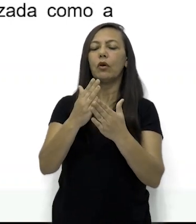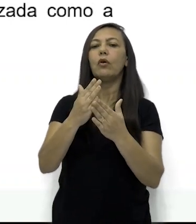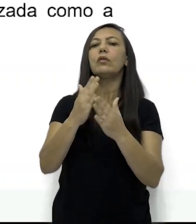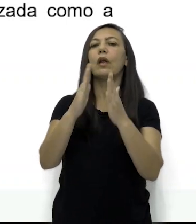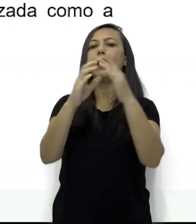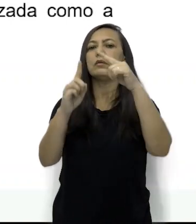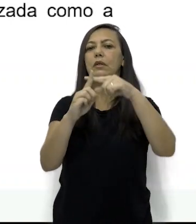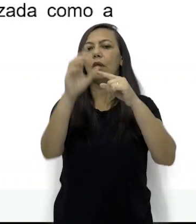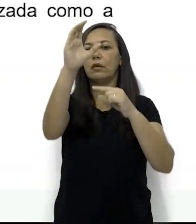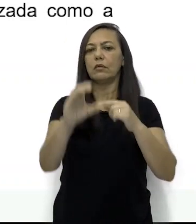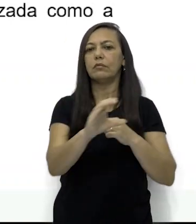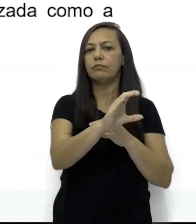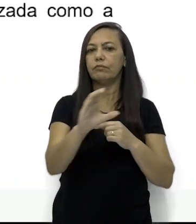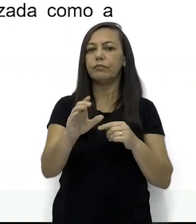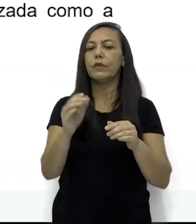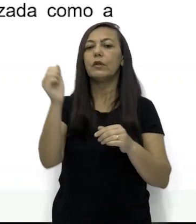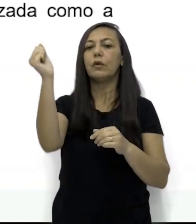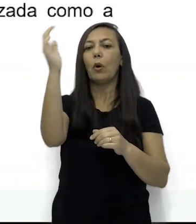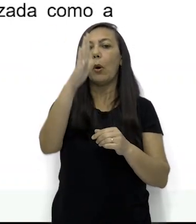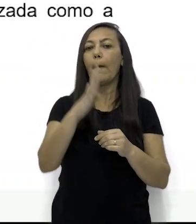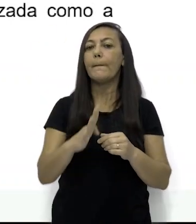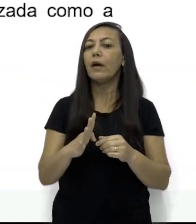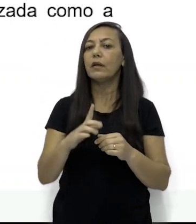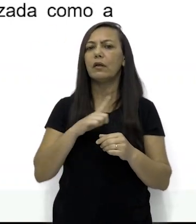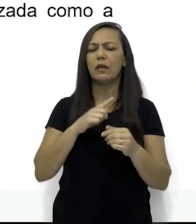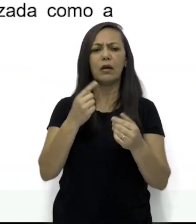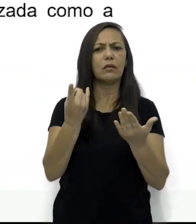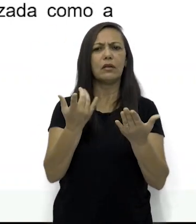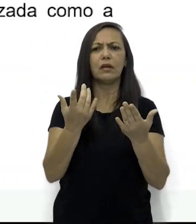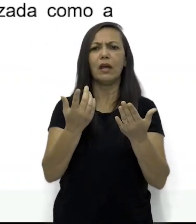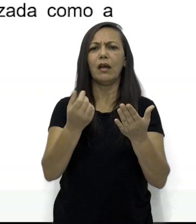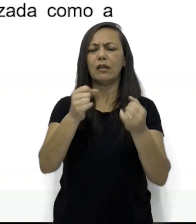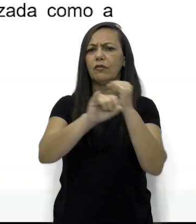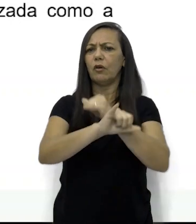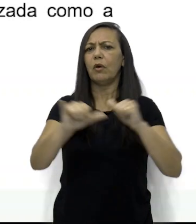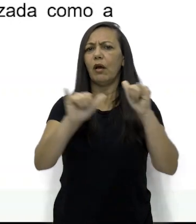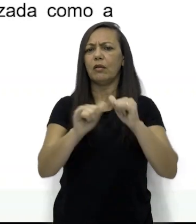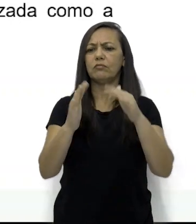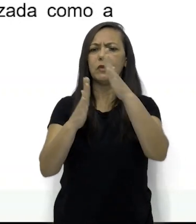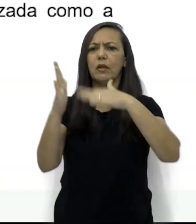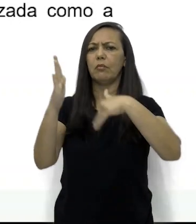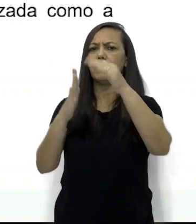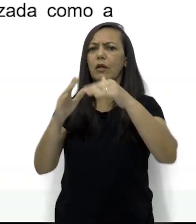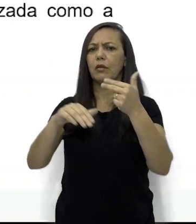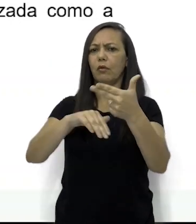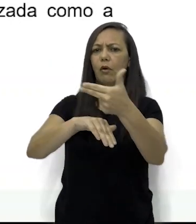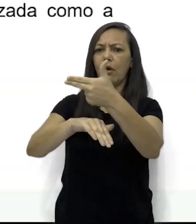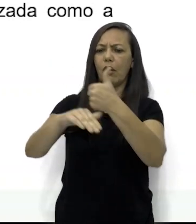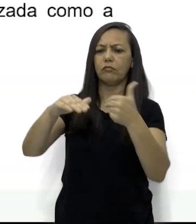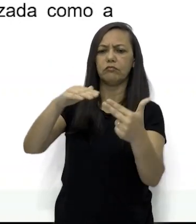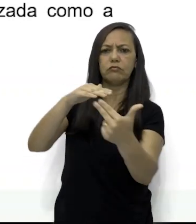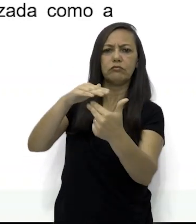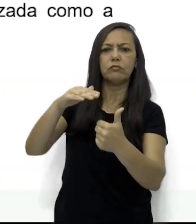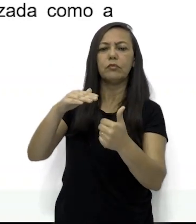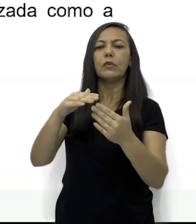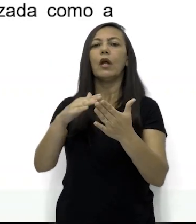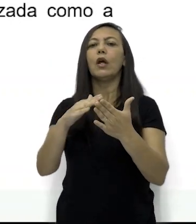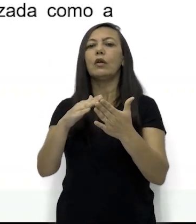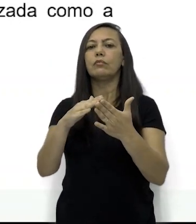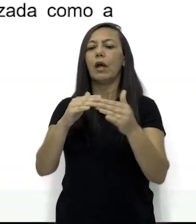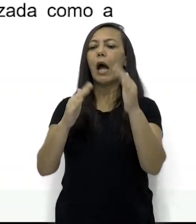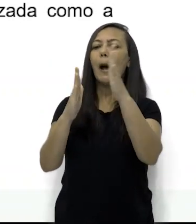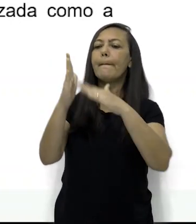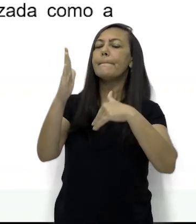e santos do catolicismo. No Brasil, não temos registro de pintura rupestre. No período grego clássico,